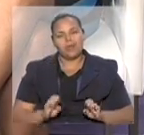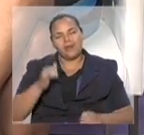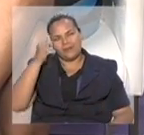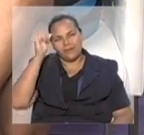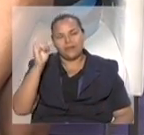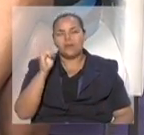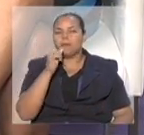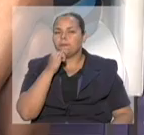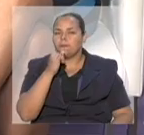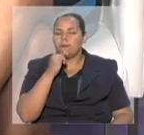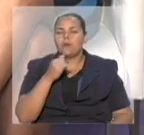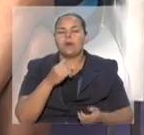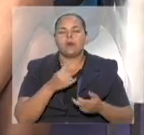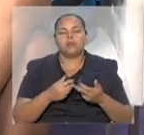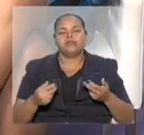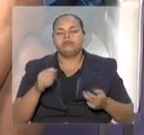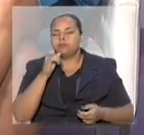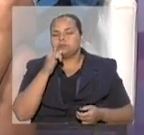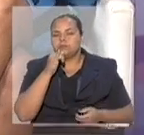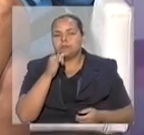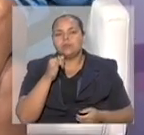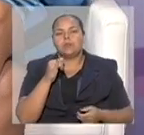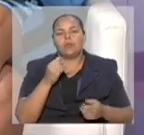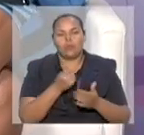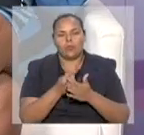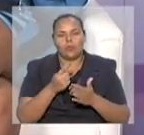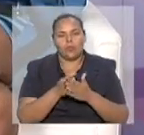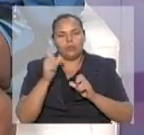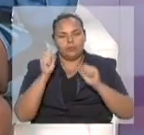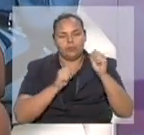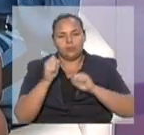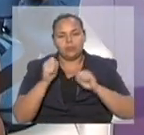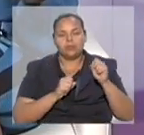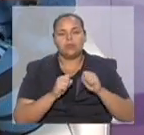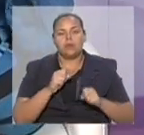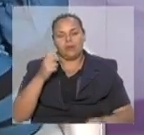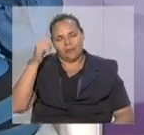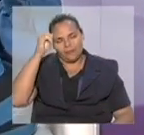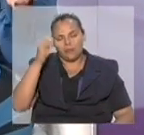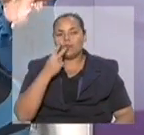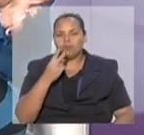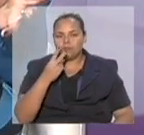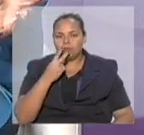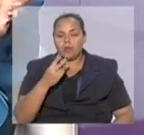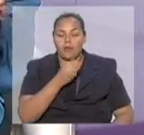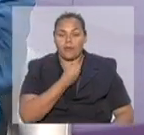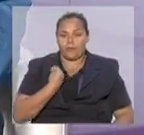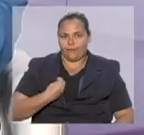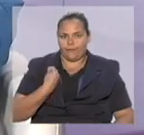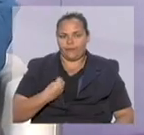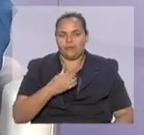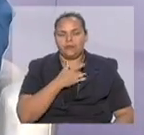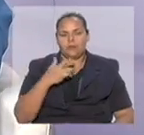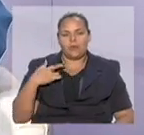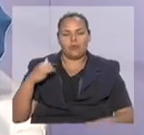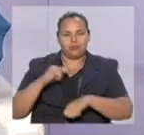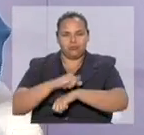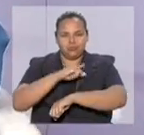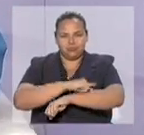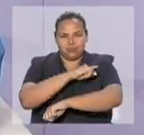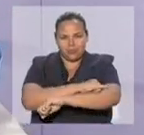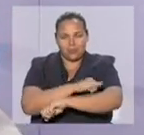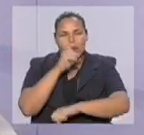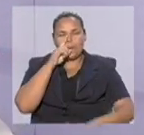alimento industrializado, evitar o fumo. A vida saudável, ela previne o câncer. A obesidade é um